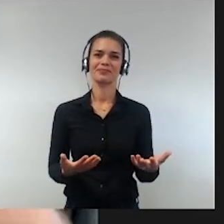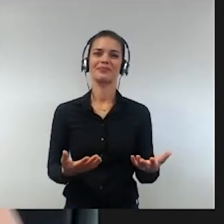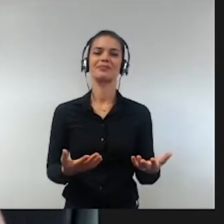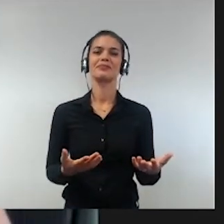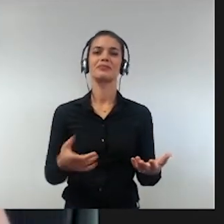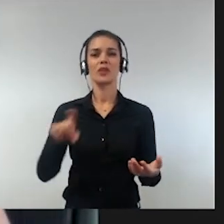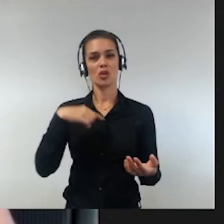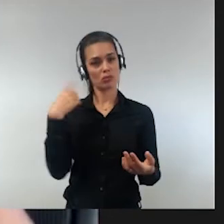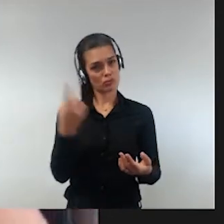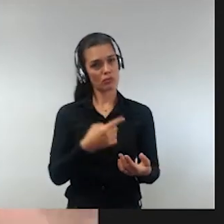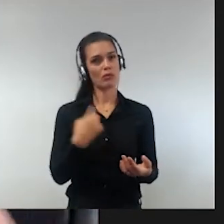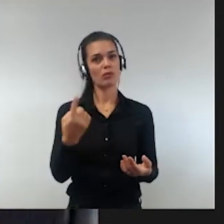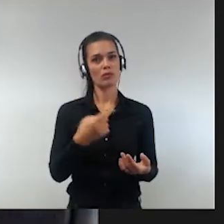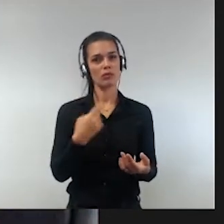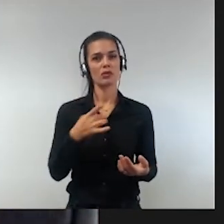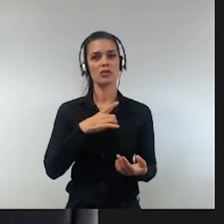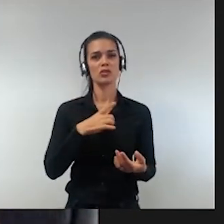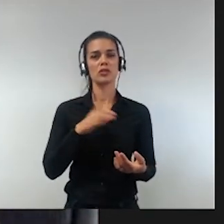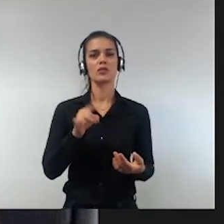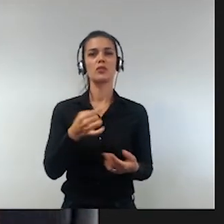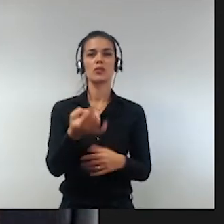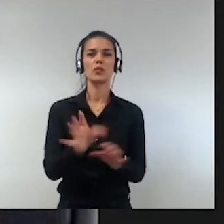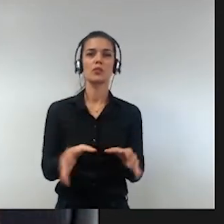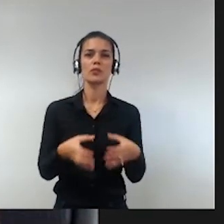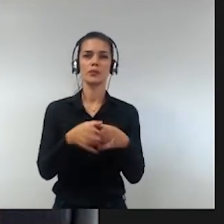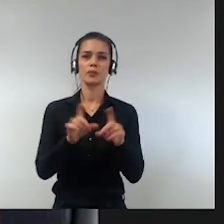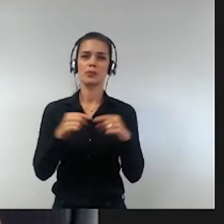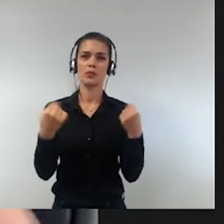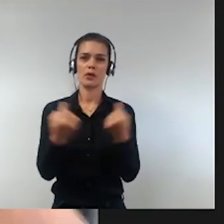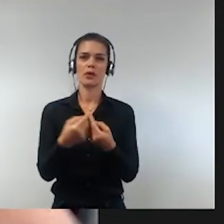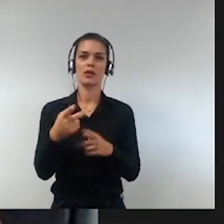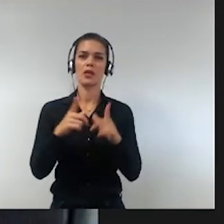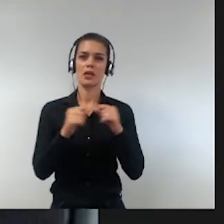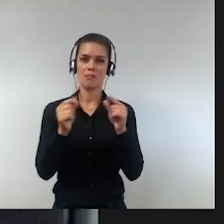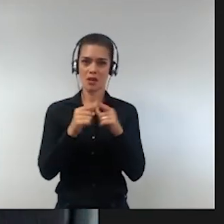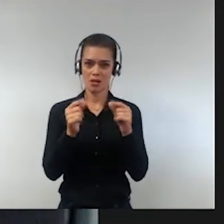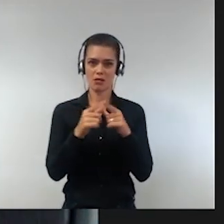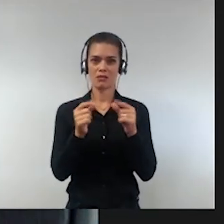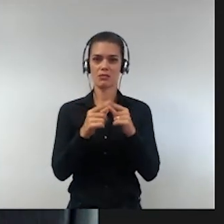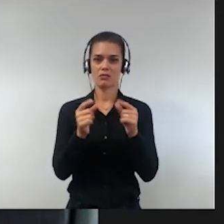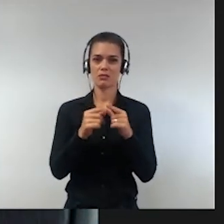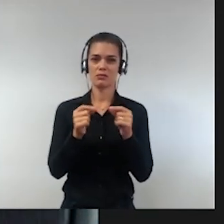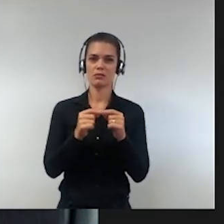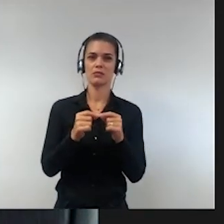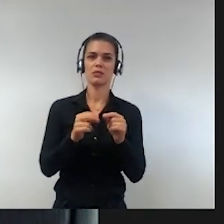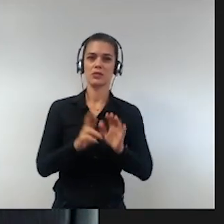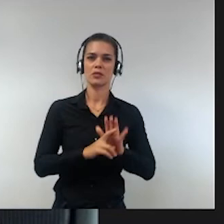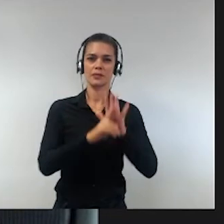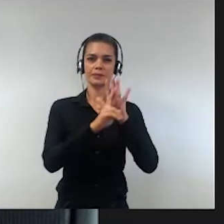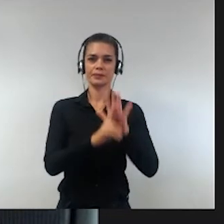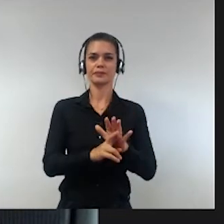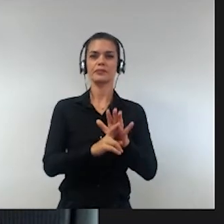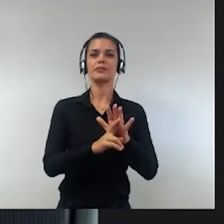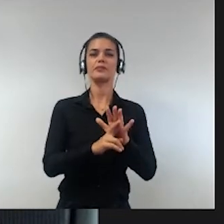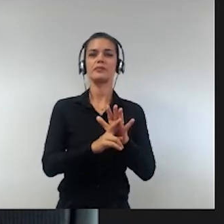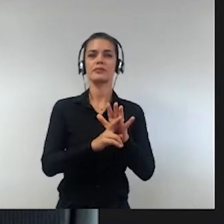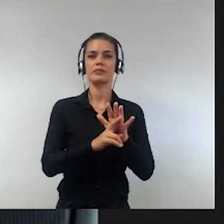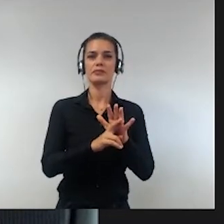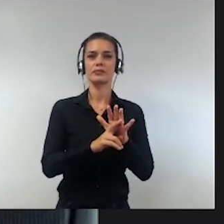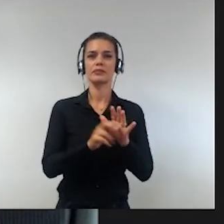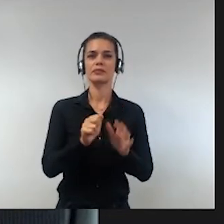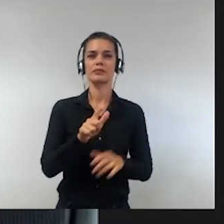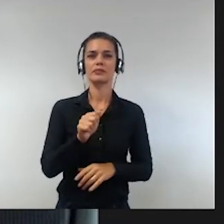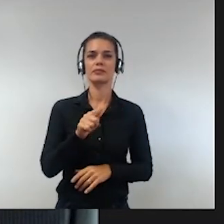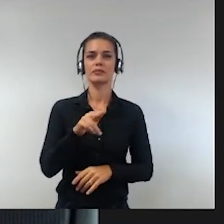Nós, inclusive, tivemos uma audiência em Brasília com o nosso representante alagoano, o nosso deputado federal